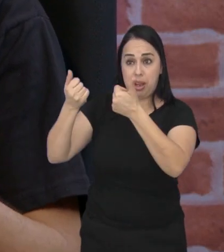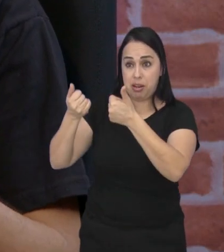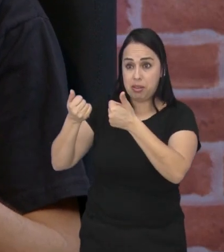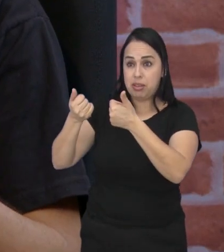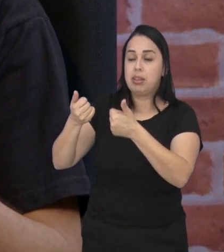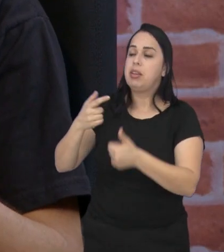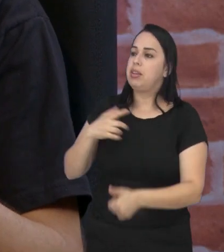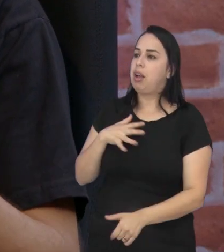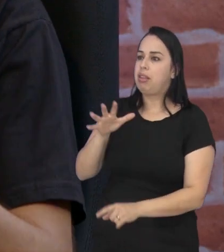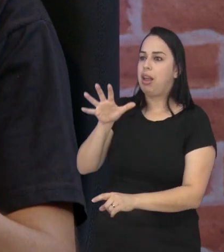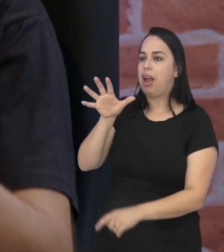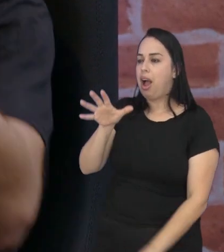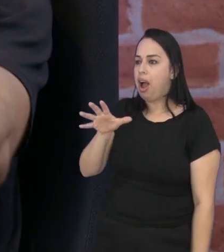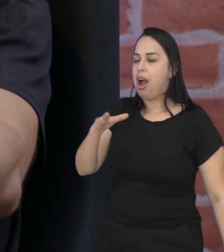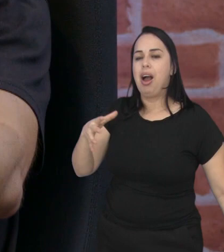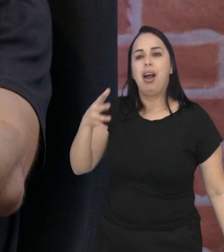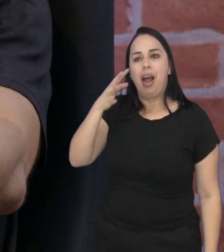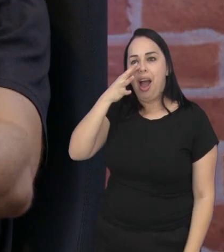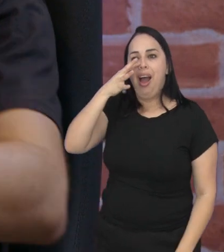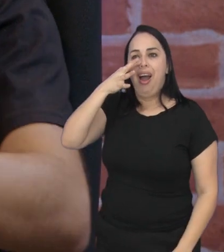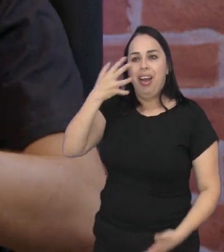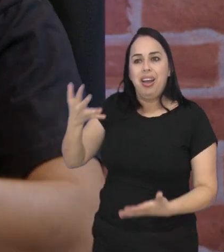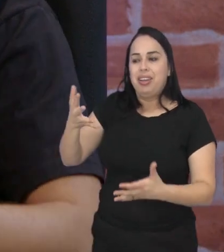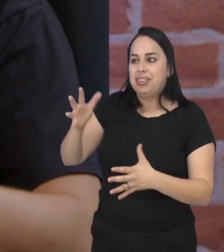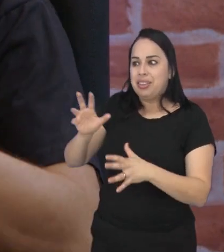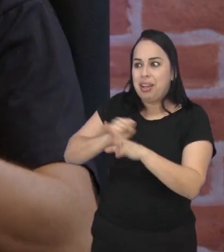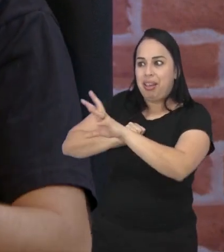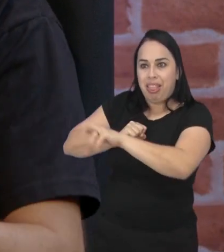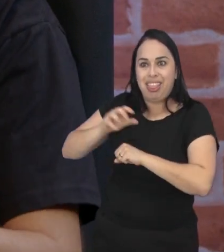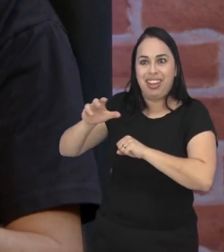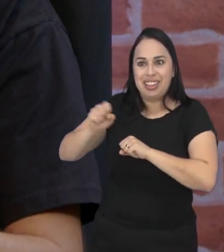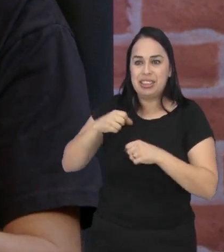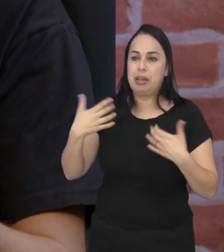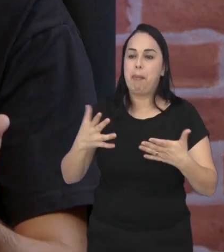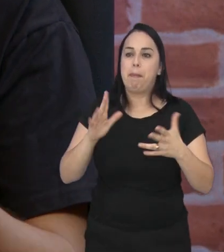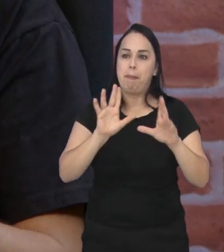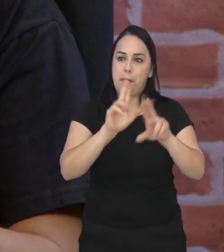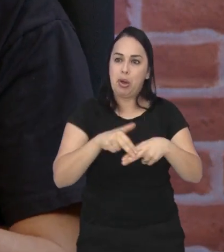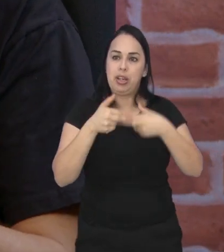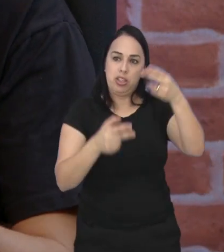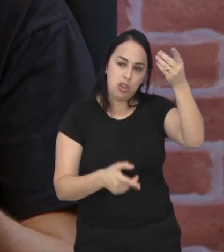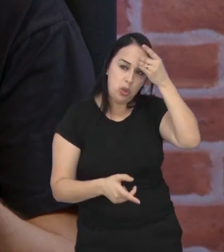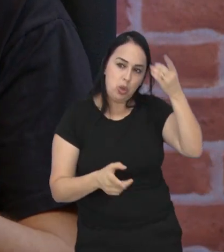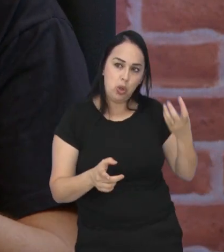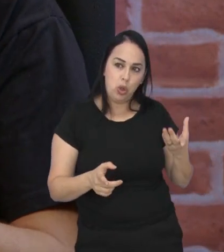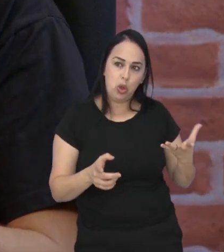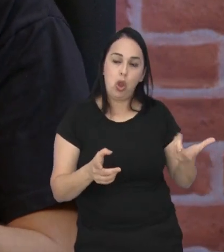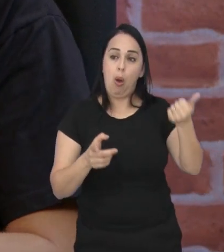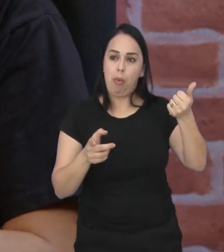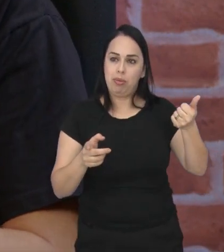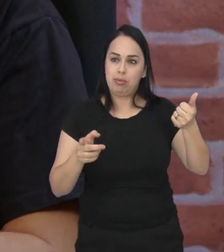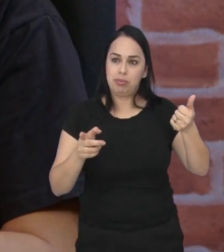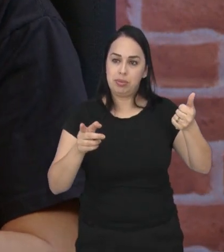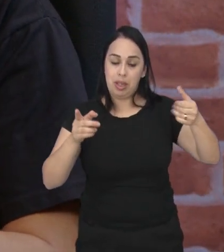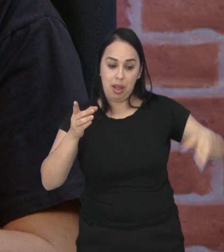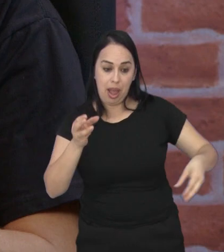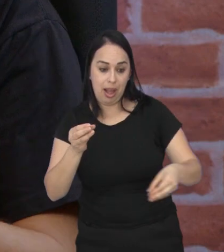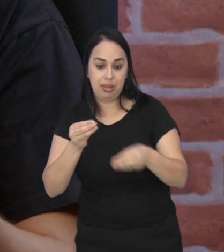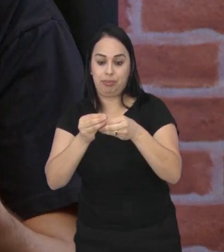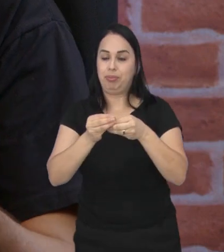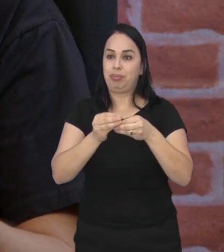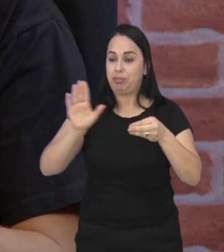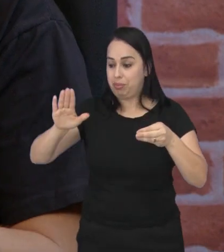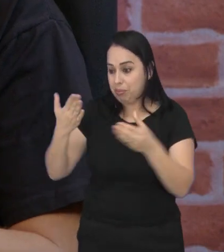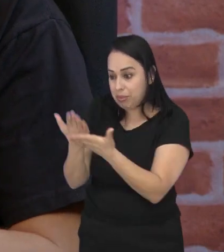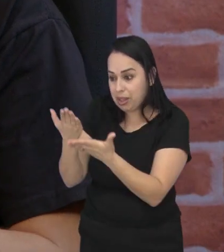feito, você se inspira a fazer bem feito. E aí você vai alimentando. Então, eu acredito que o dom seja algo que complementa, mas